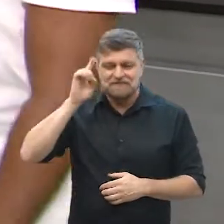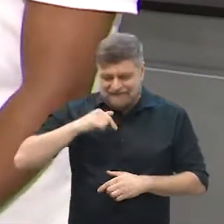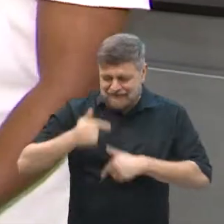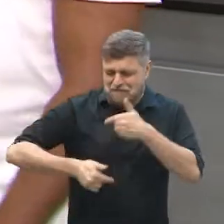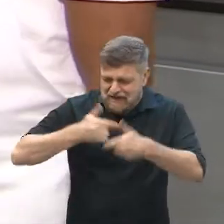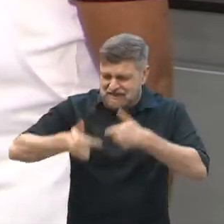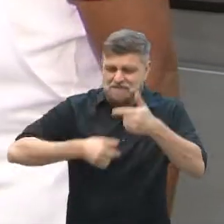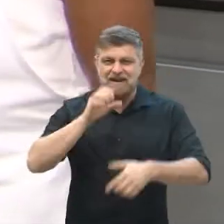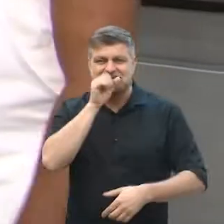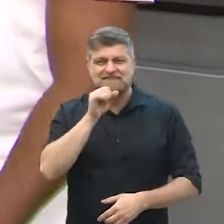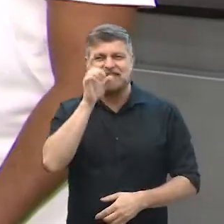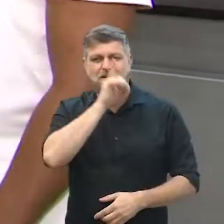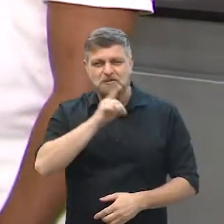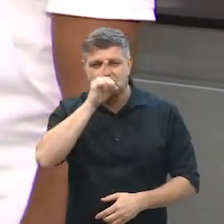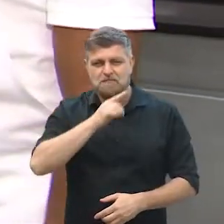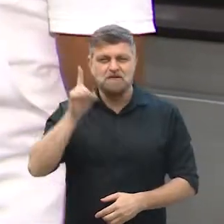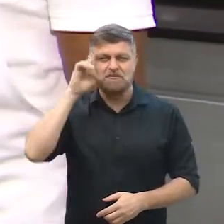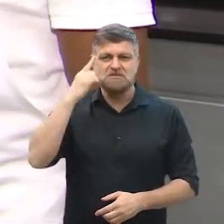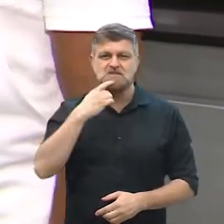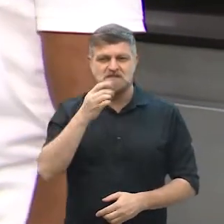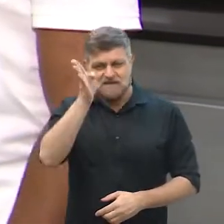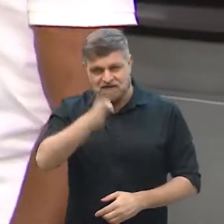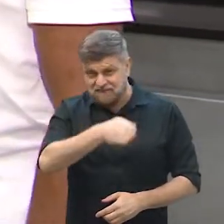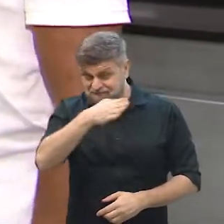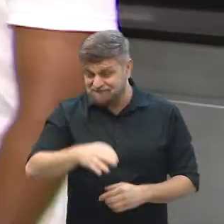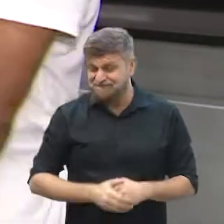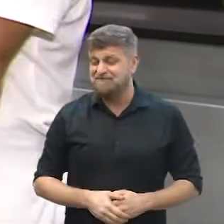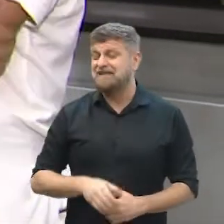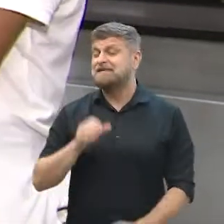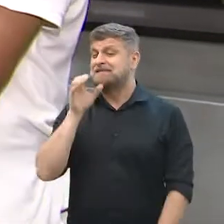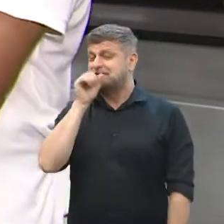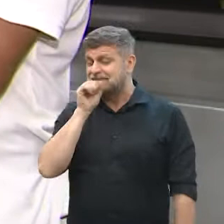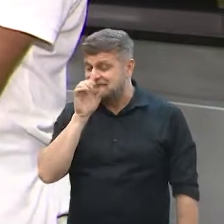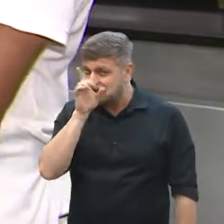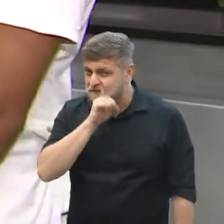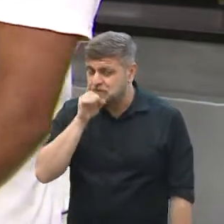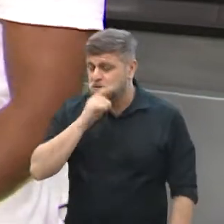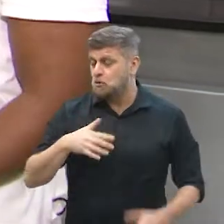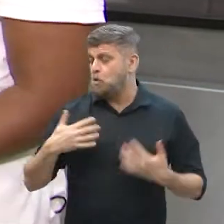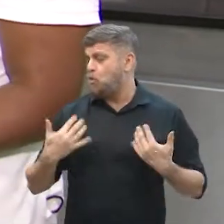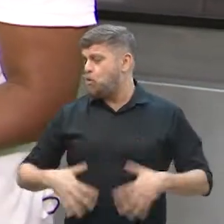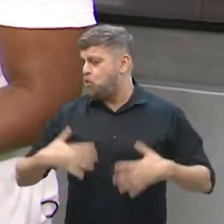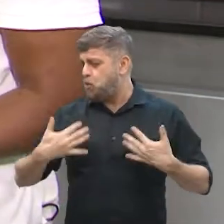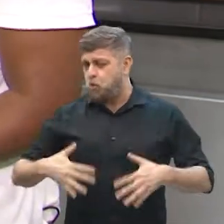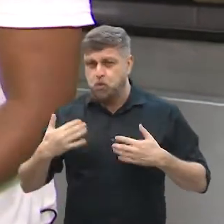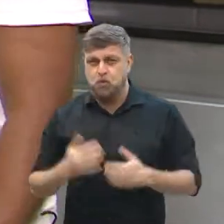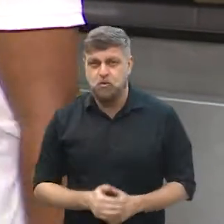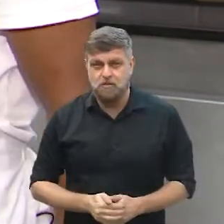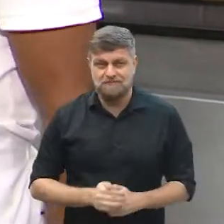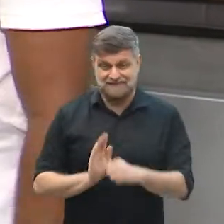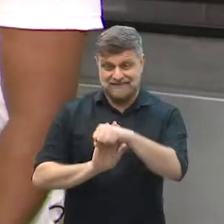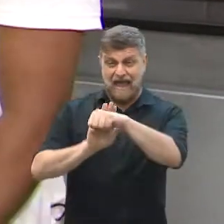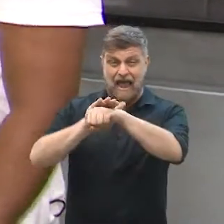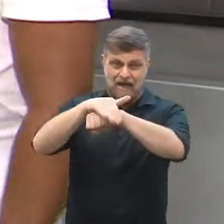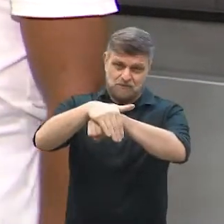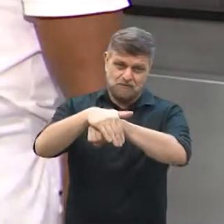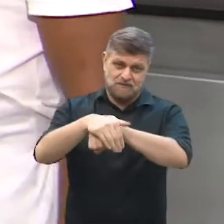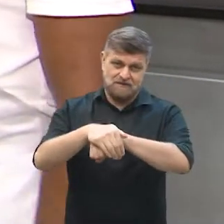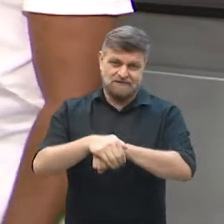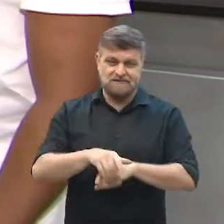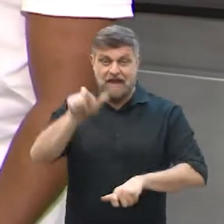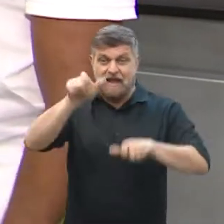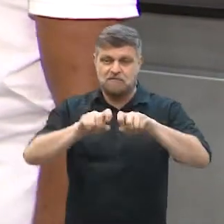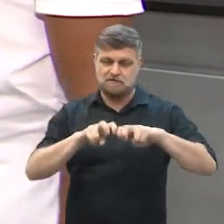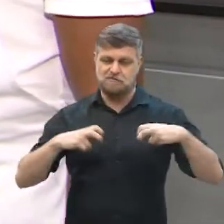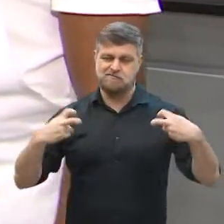né? Sábado, domingo, feriado? Final de semana é pegada. É pegada, né? E na maioria das vezes à noite, né? Porque o pessoal